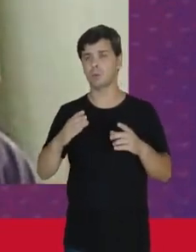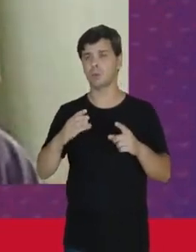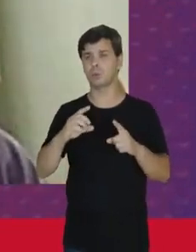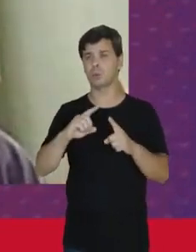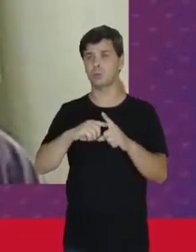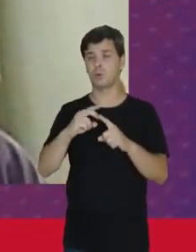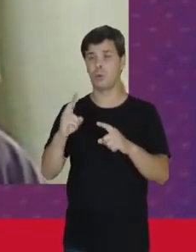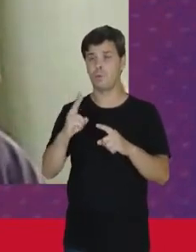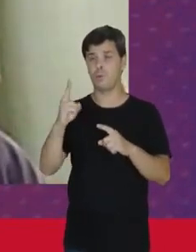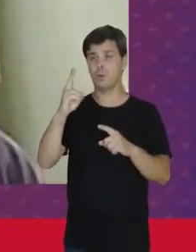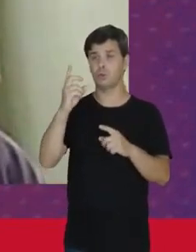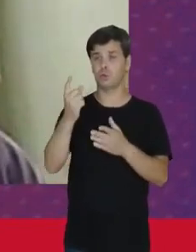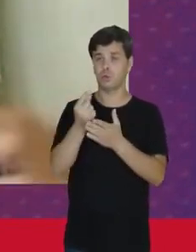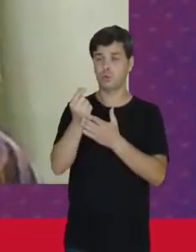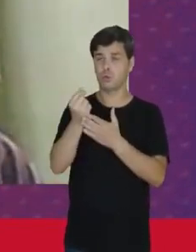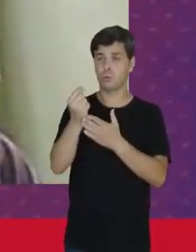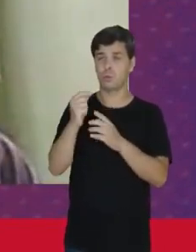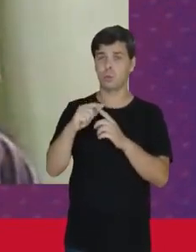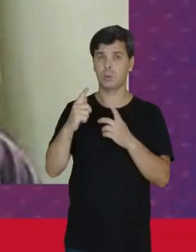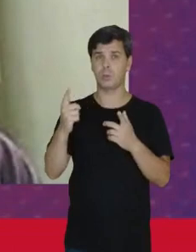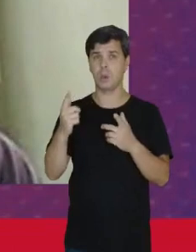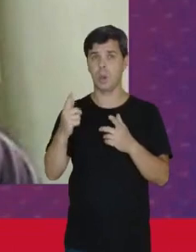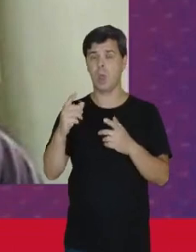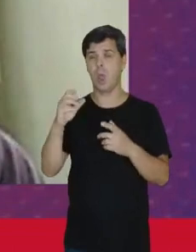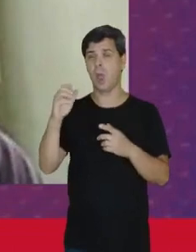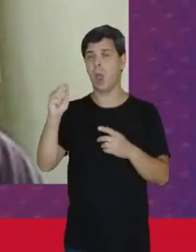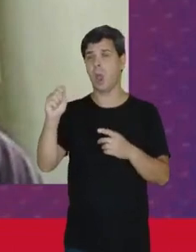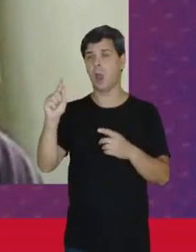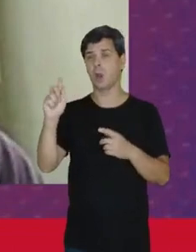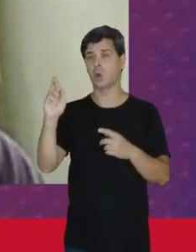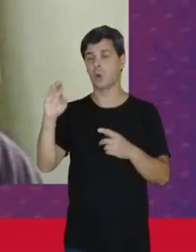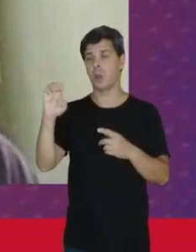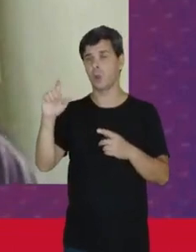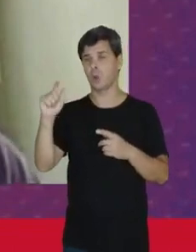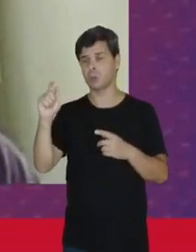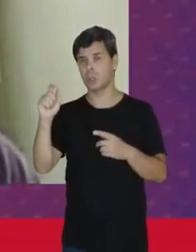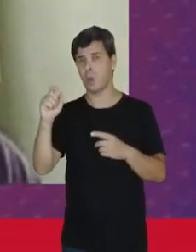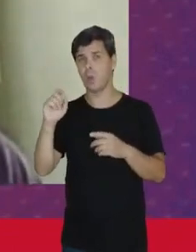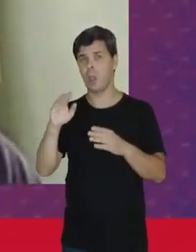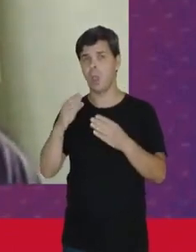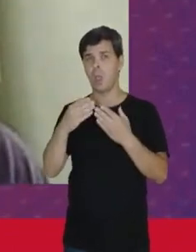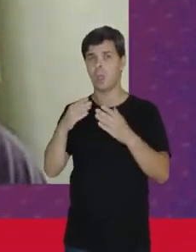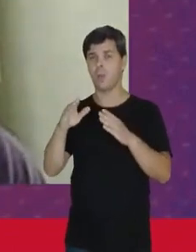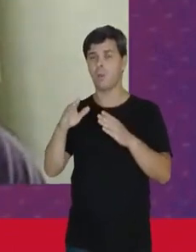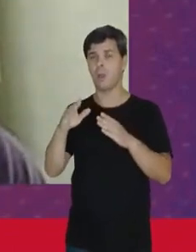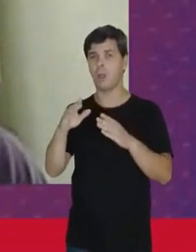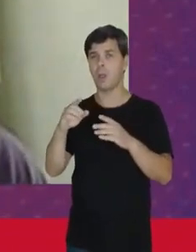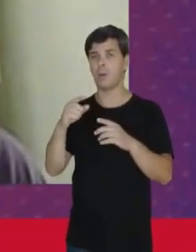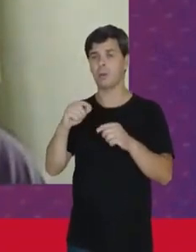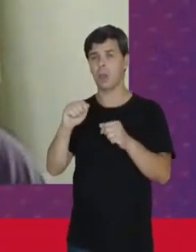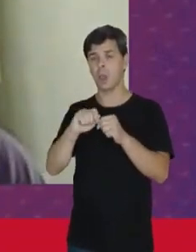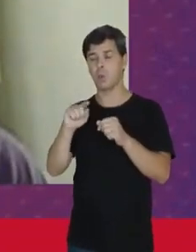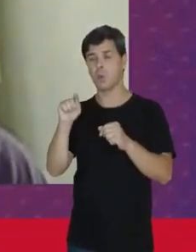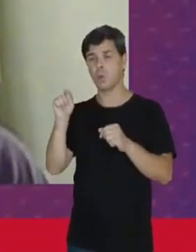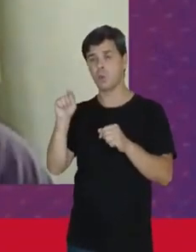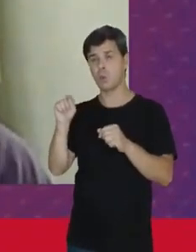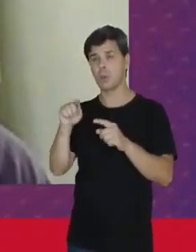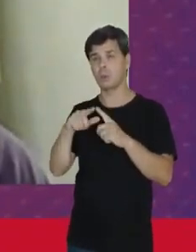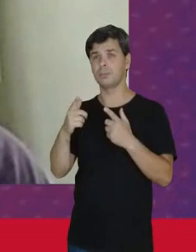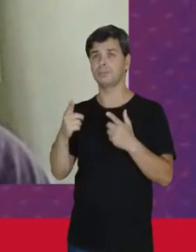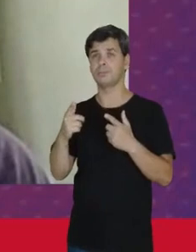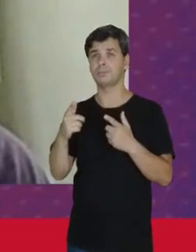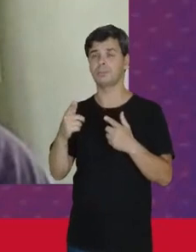dos alimentos, e a agroecologia é uma porta e é uma grande possibilidade, na nossa avaliação, é a única